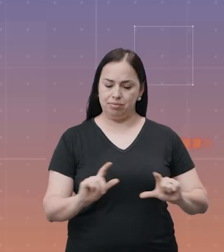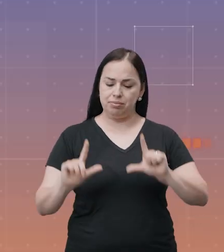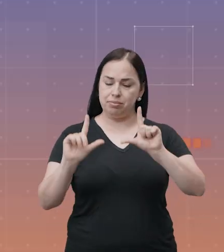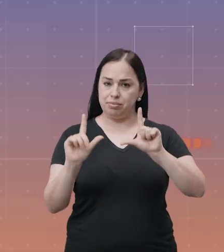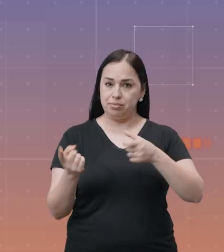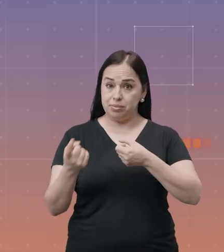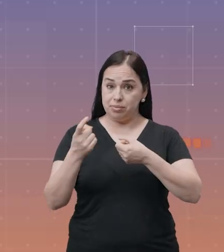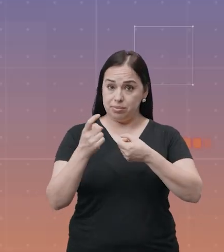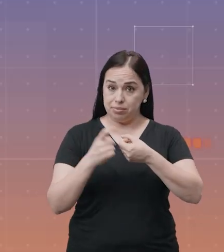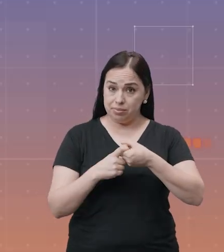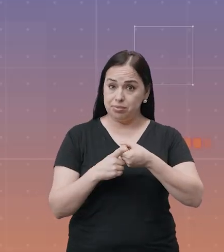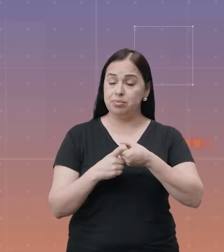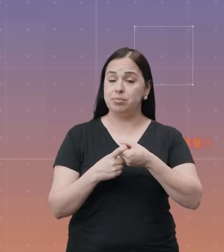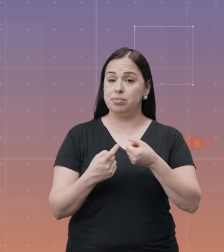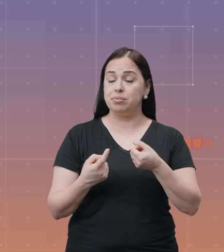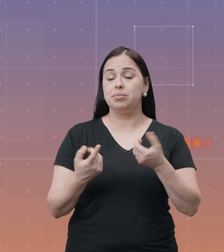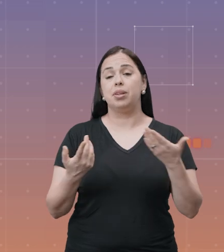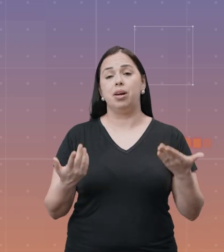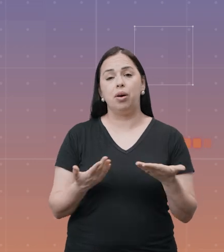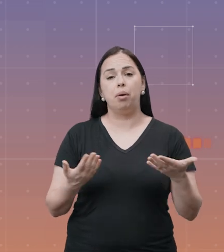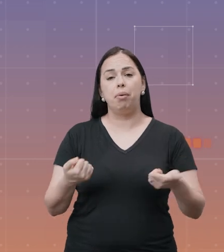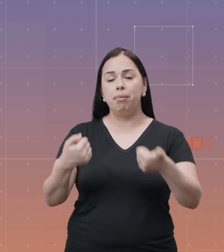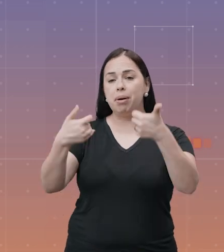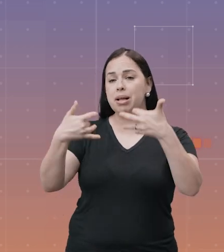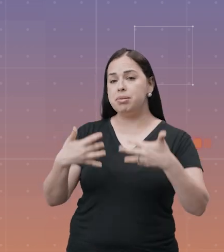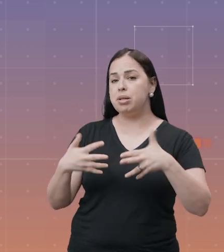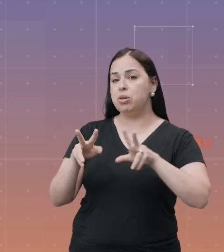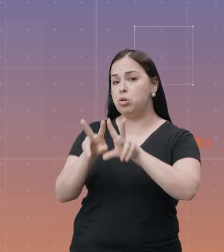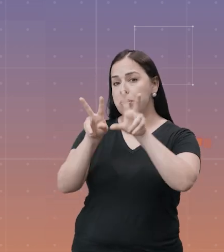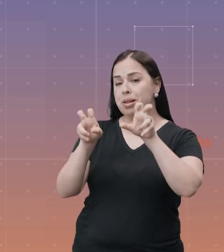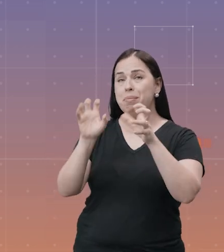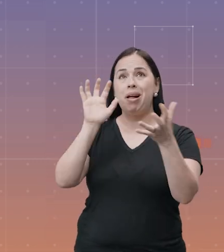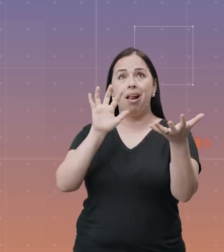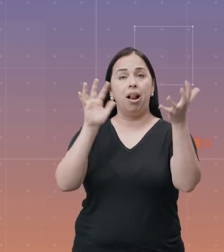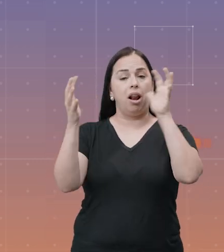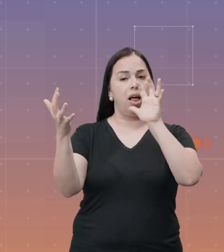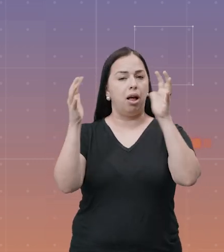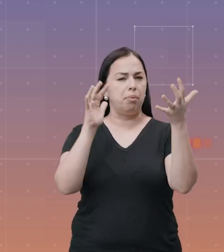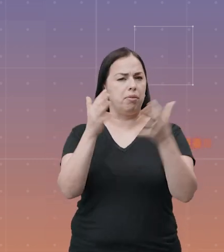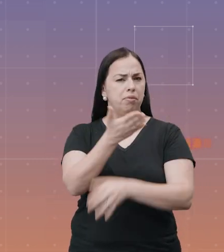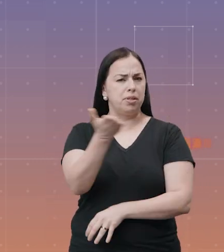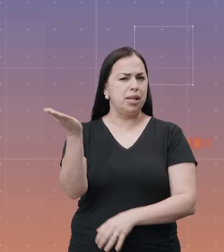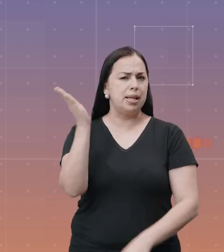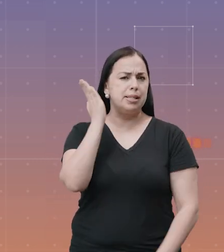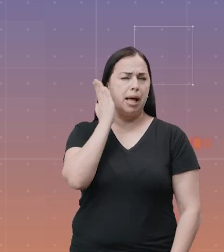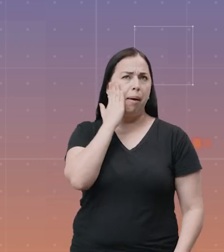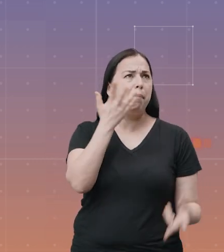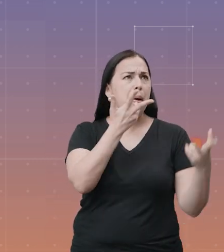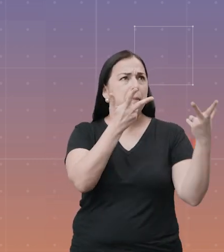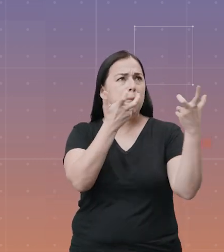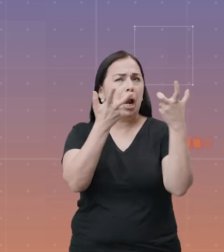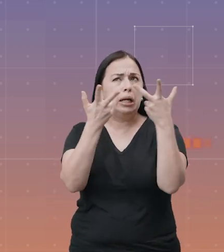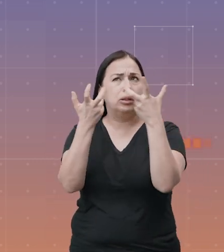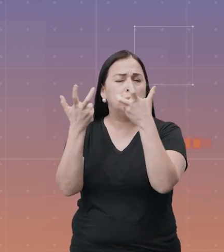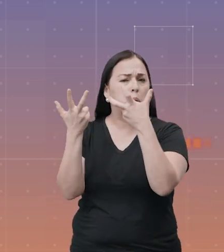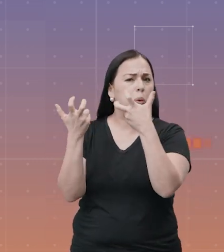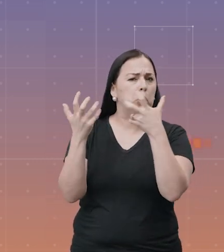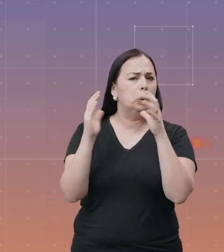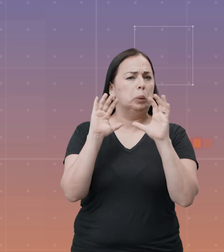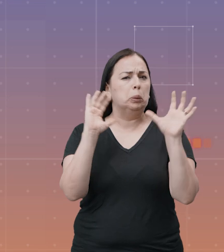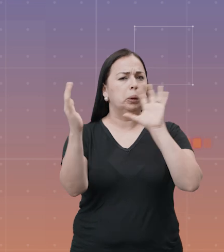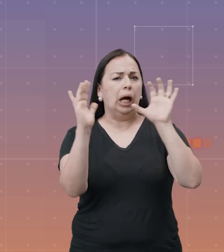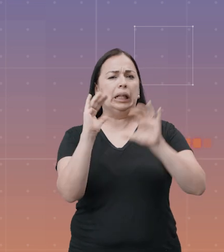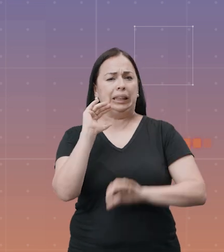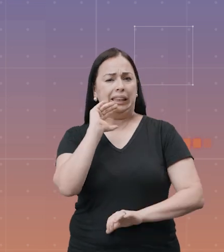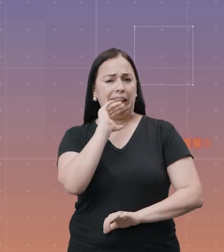De volta com a retrospectiva do Boletim Legislativo, agora para falar sobre clima. Porque você já deve ter notado que os